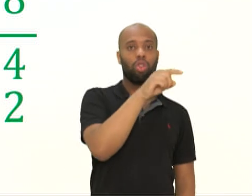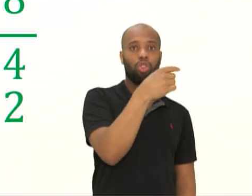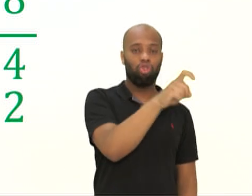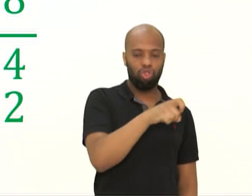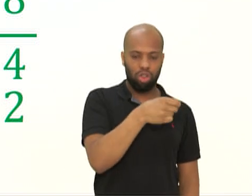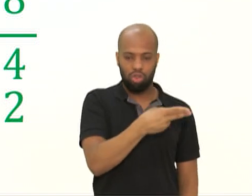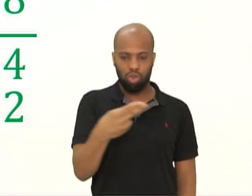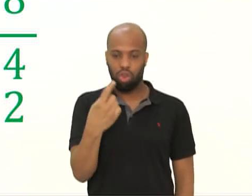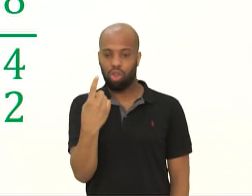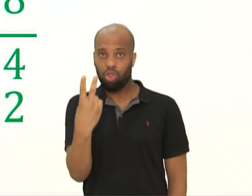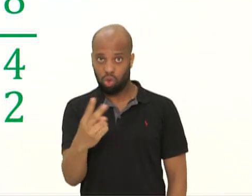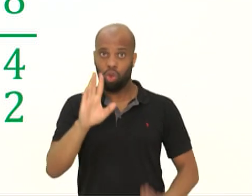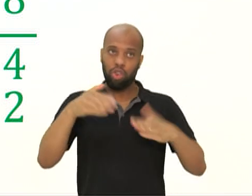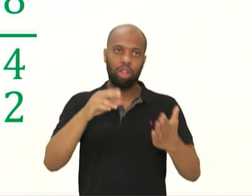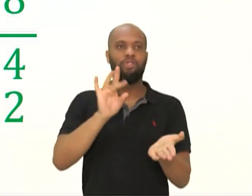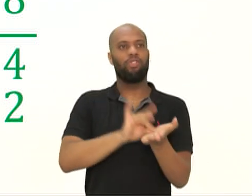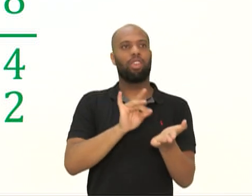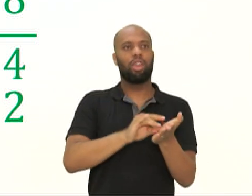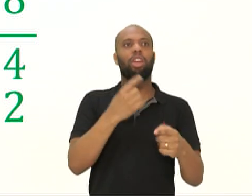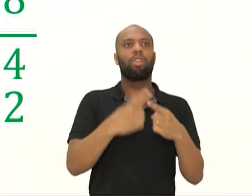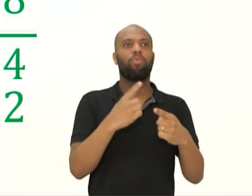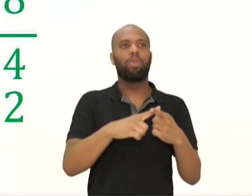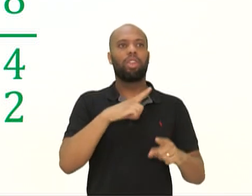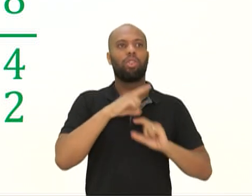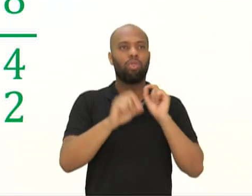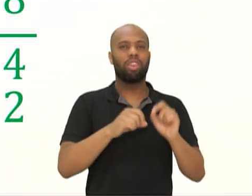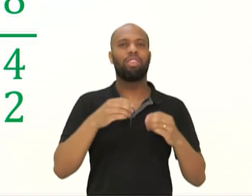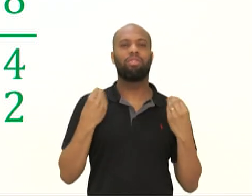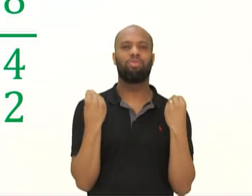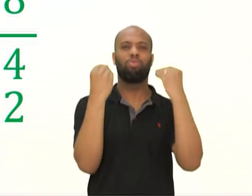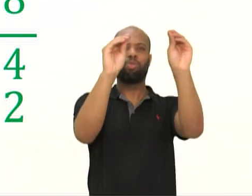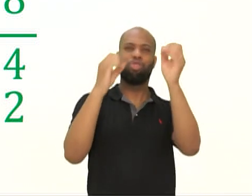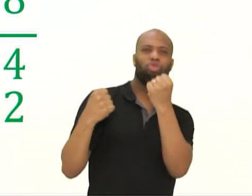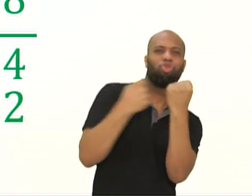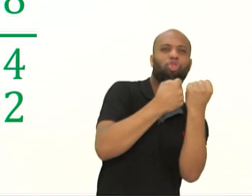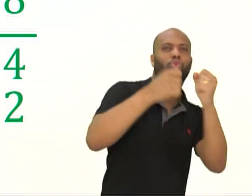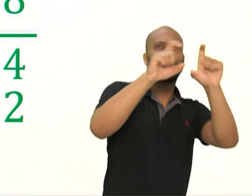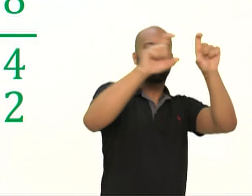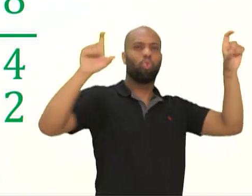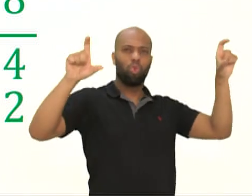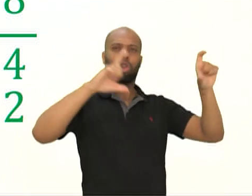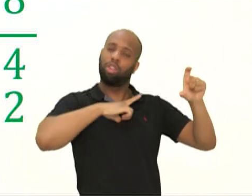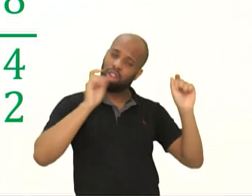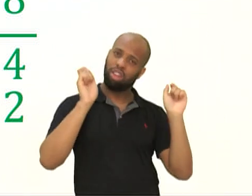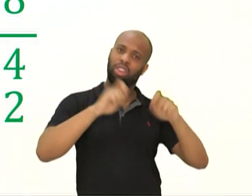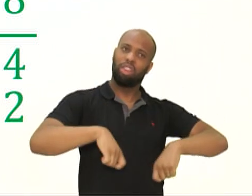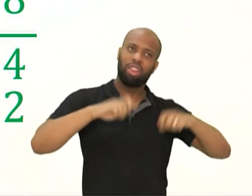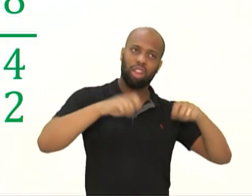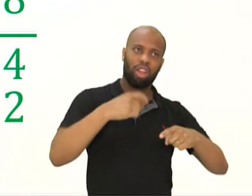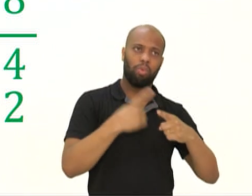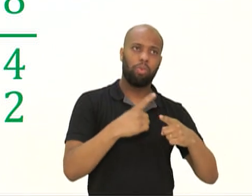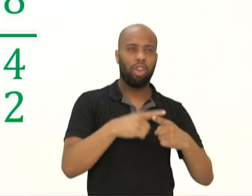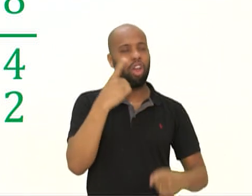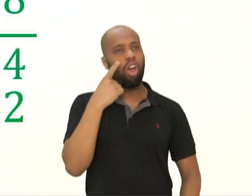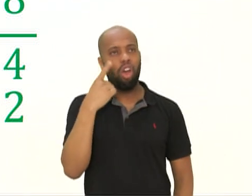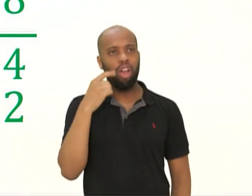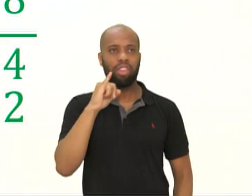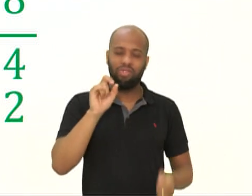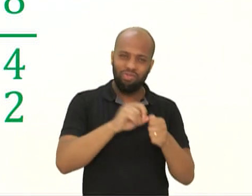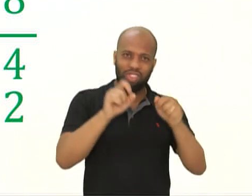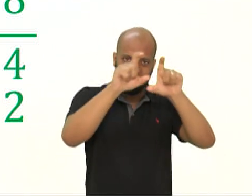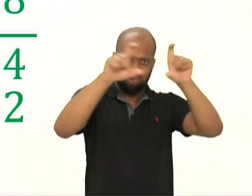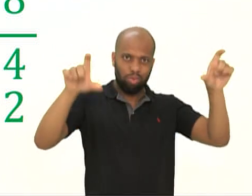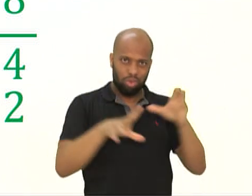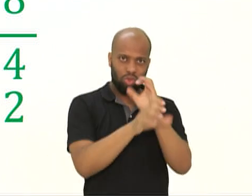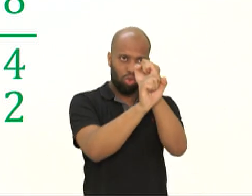2, 4 vezes 2 são 8. 8 menos 5, 3. E 2 elevado a 3, realmente